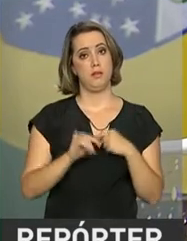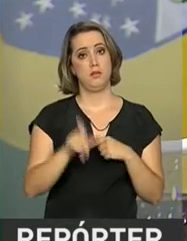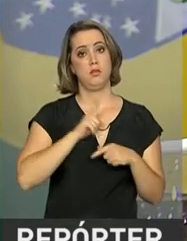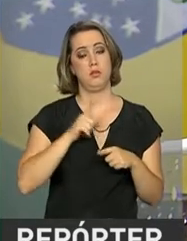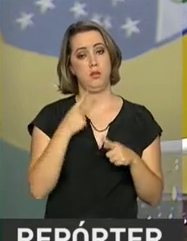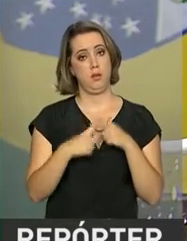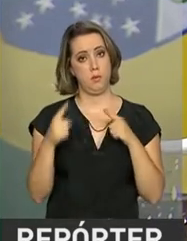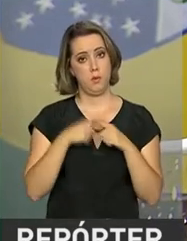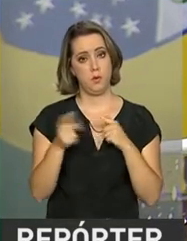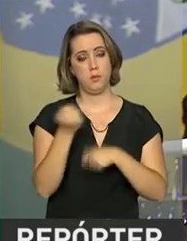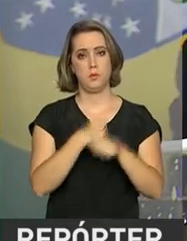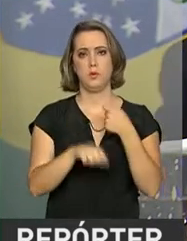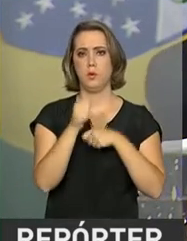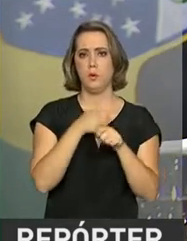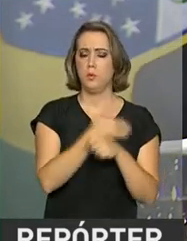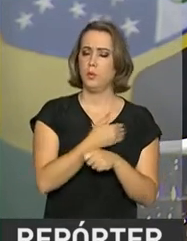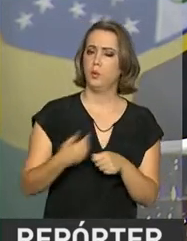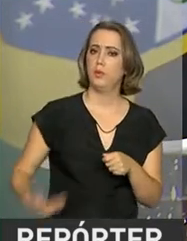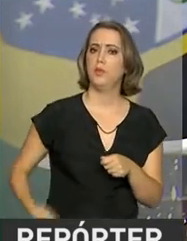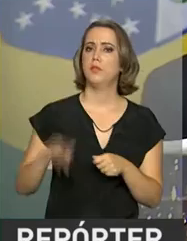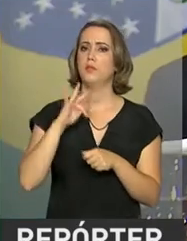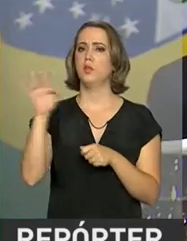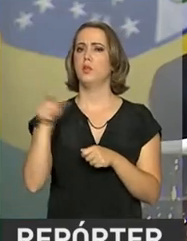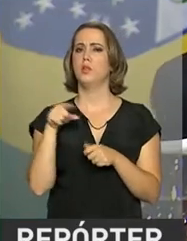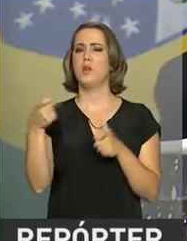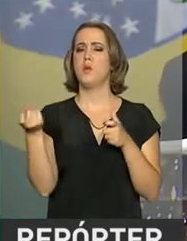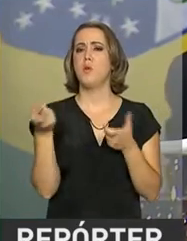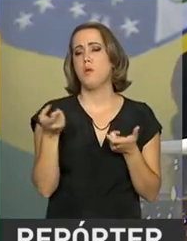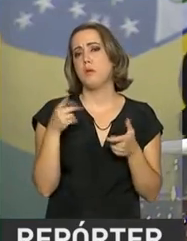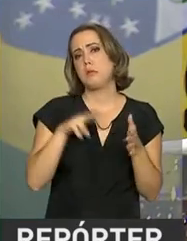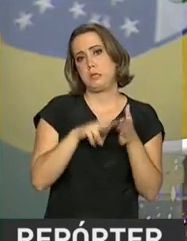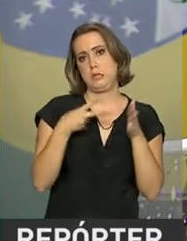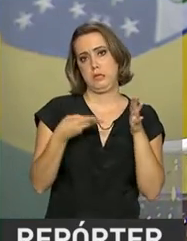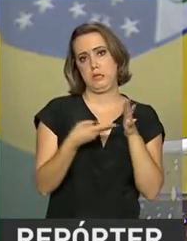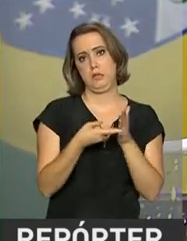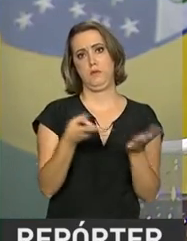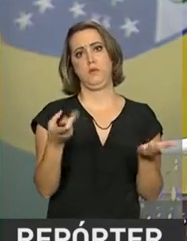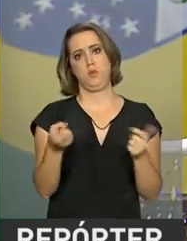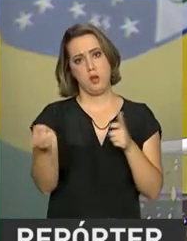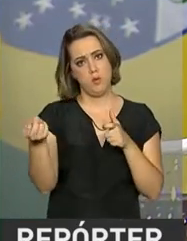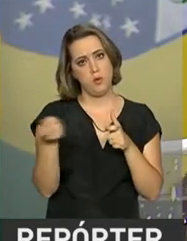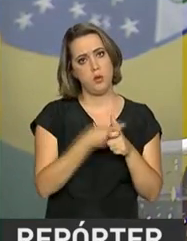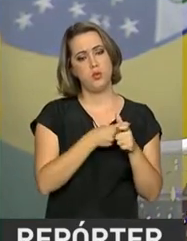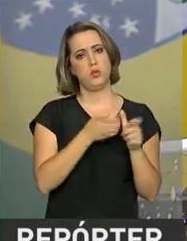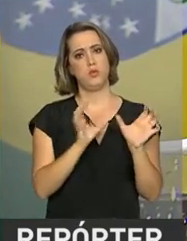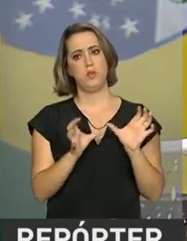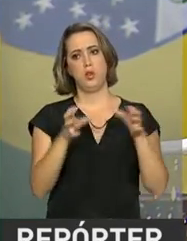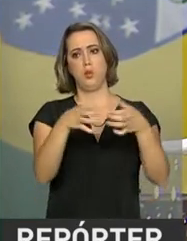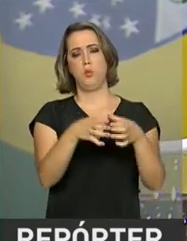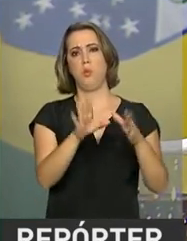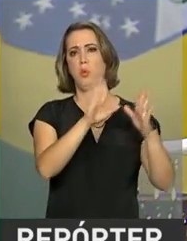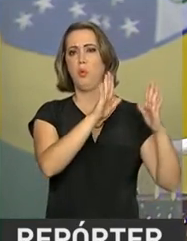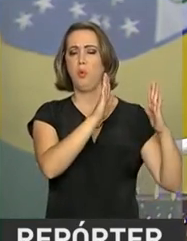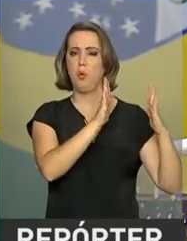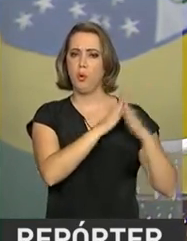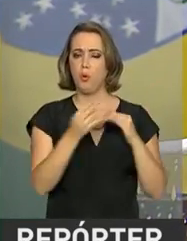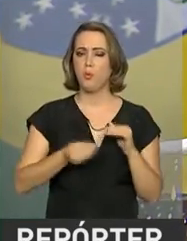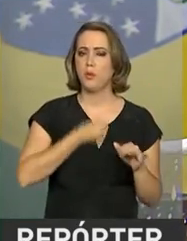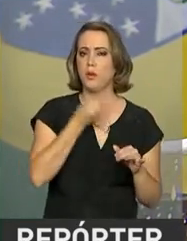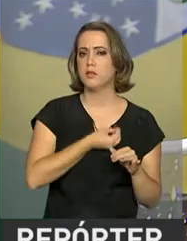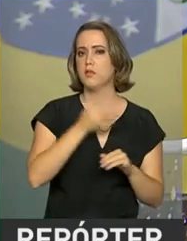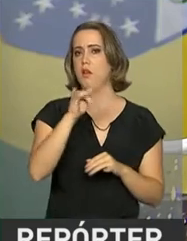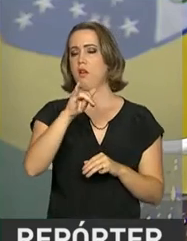isso vai representar um prejuízo para o fundo de financiamento estudantil porque a casa minha vida